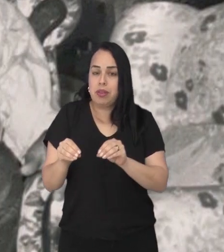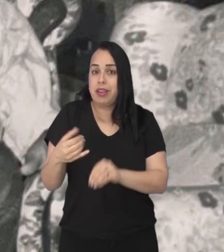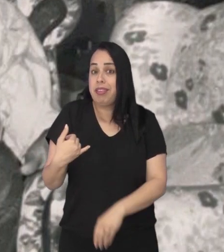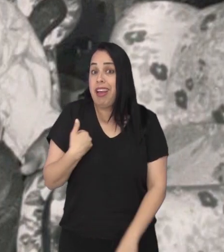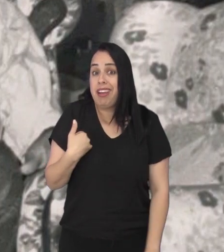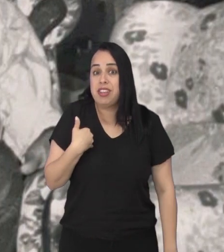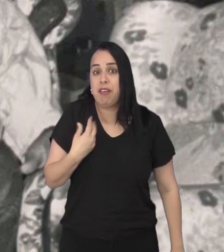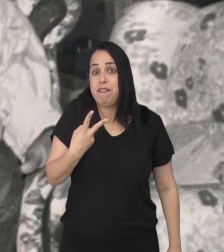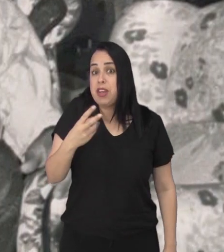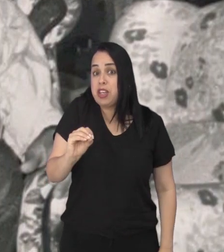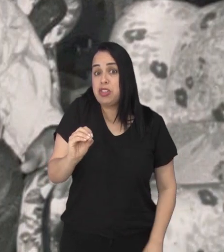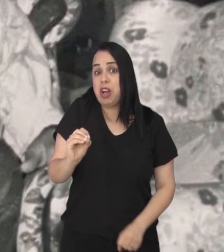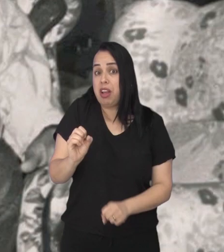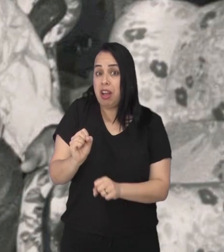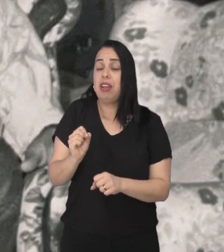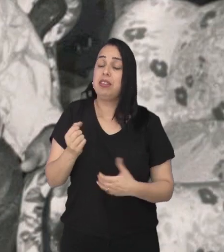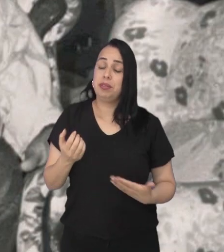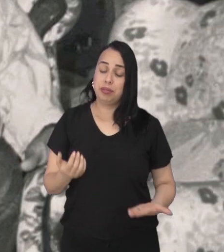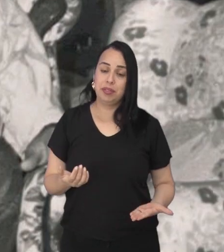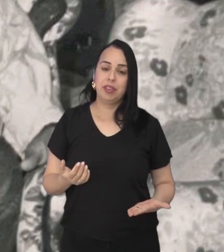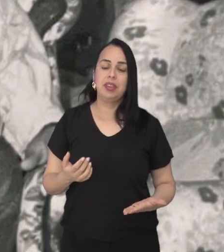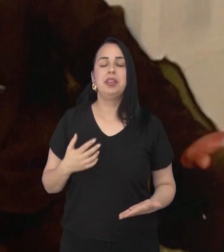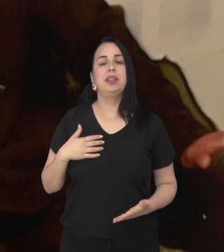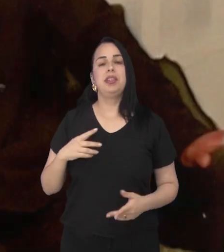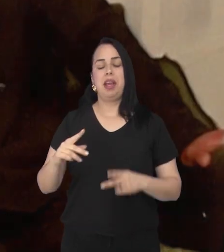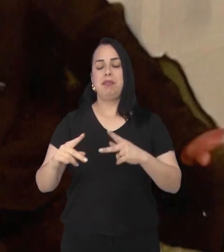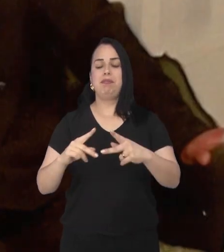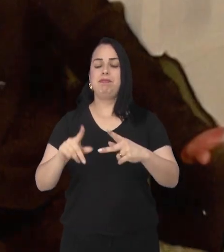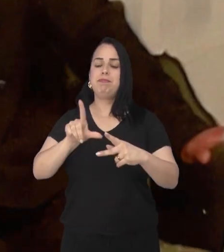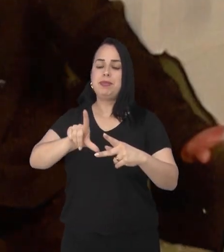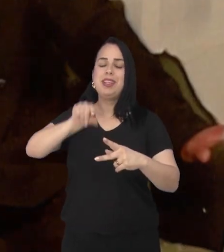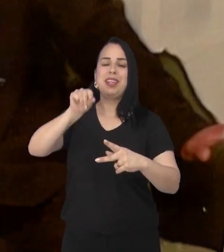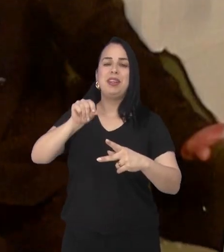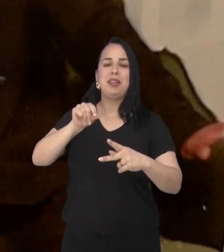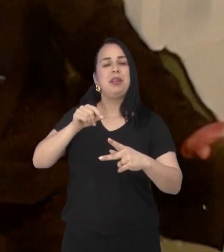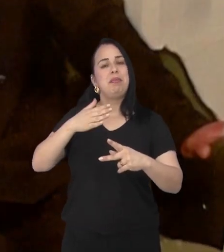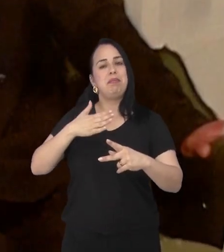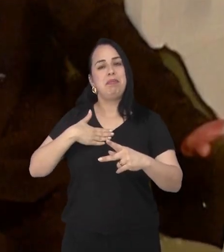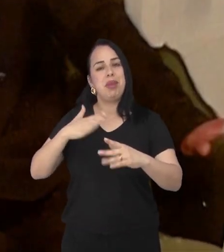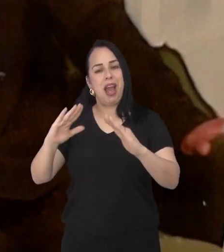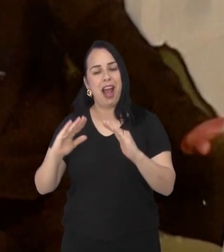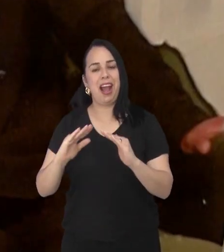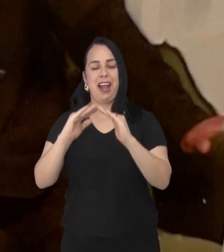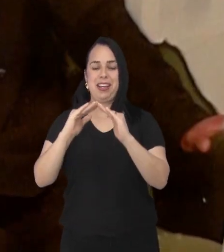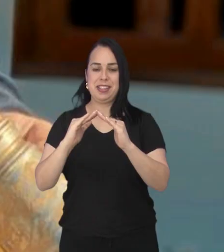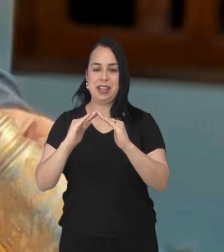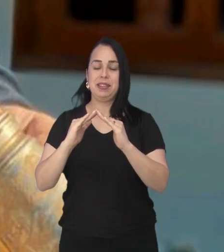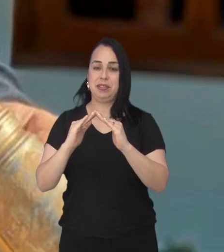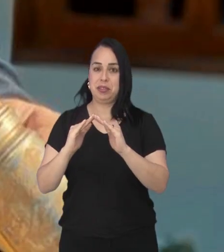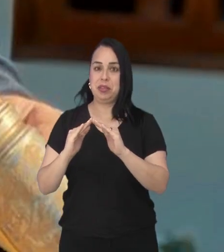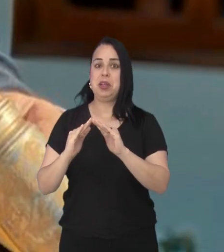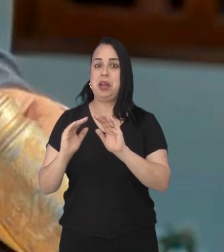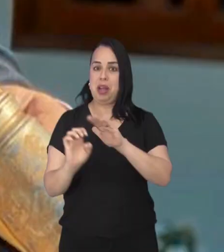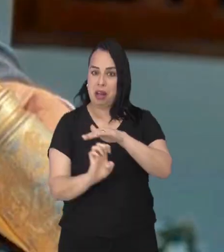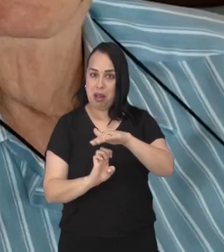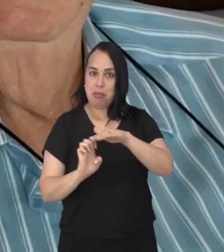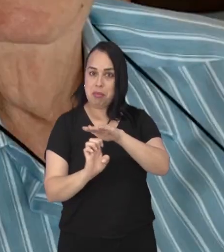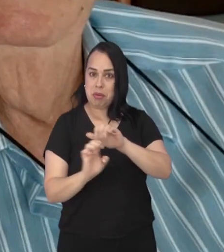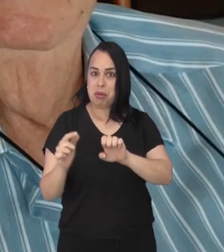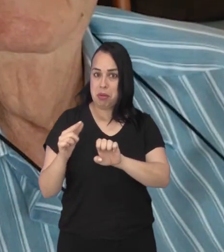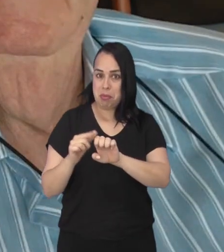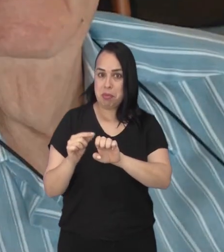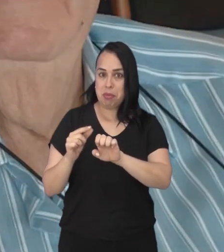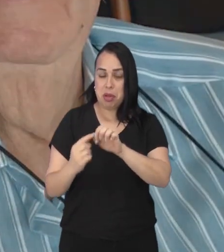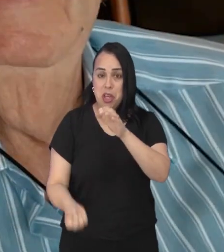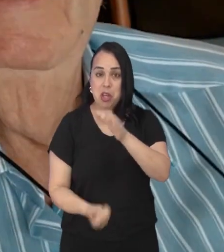1987, quando tinha apenas 20 anos de idade, e escolheu São José para chamar de seu lar. Empresário, fundador